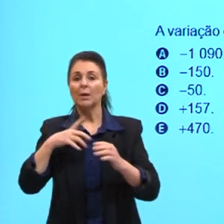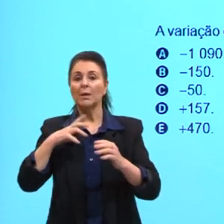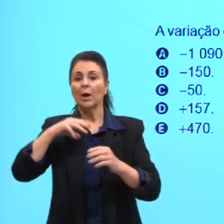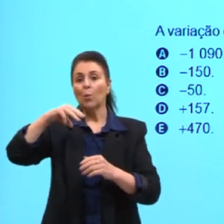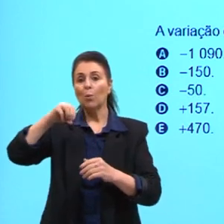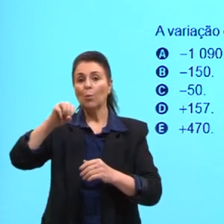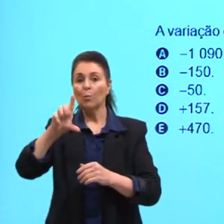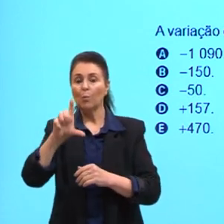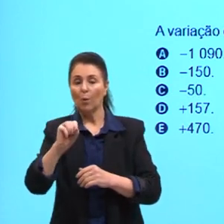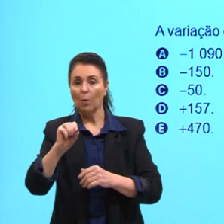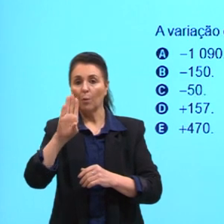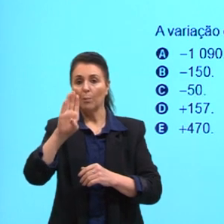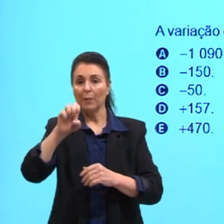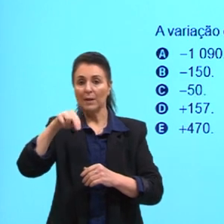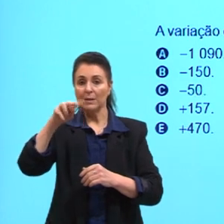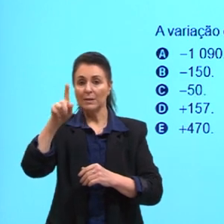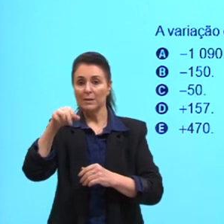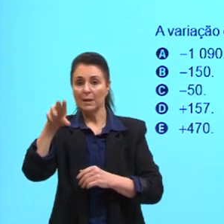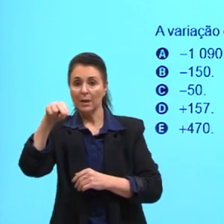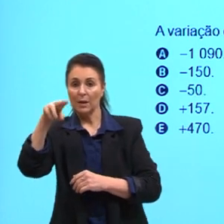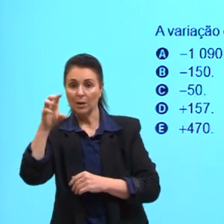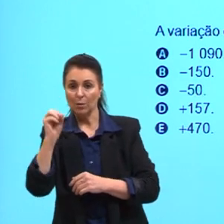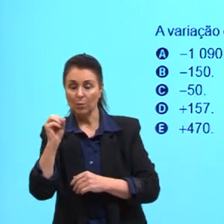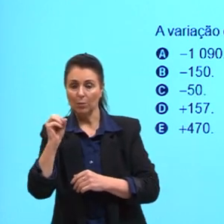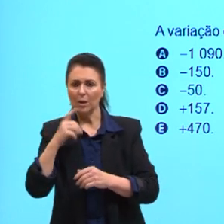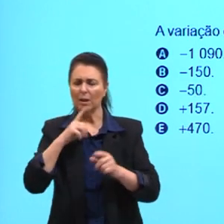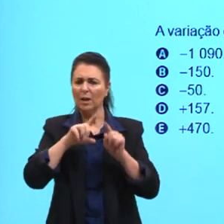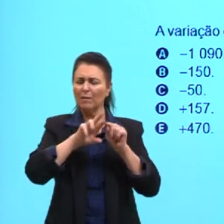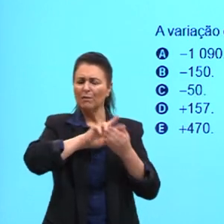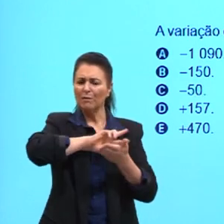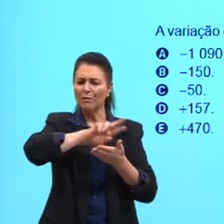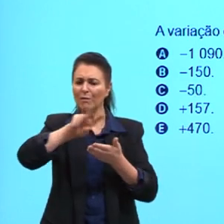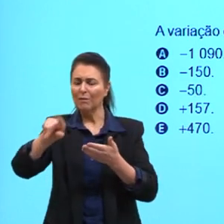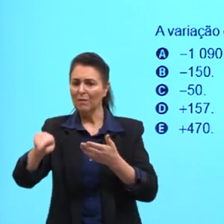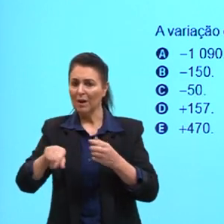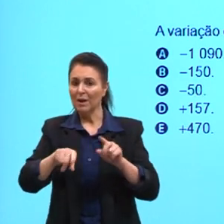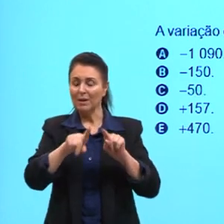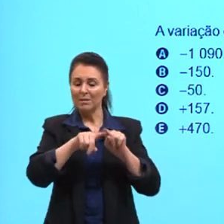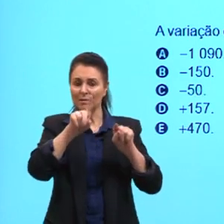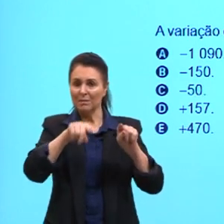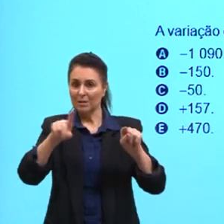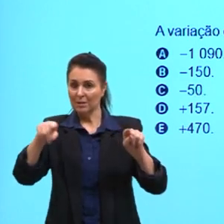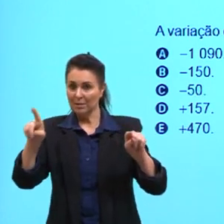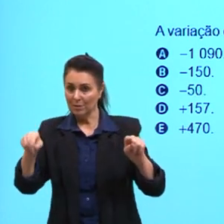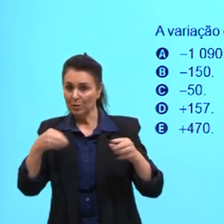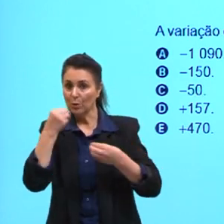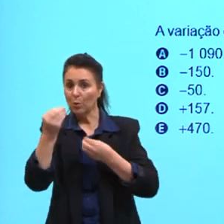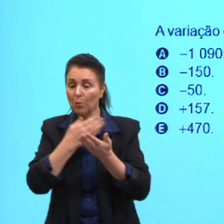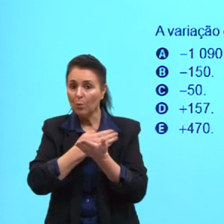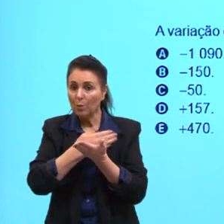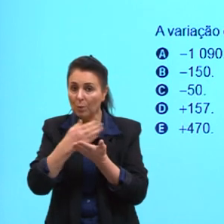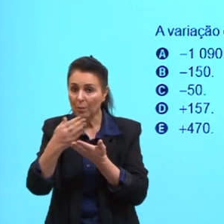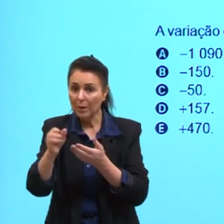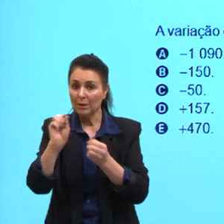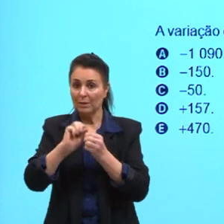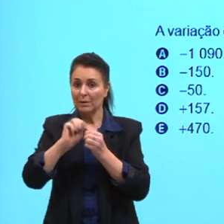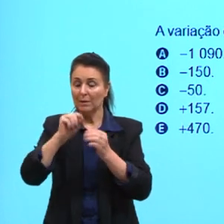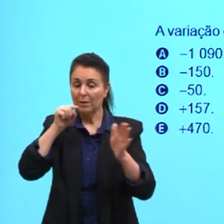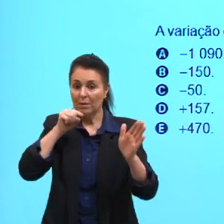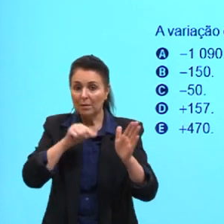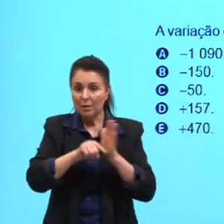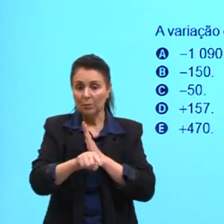de benzeno é mais próxima de e e traz várias variações tá como que a gente começa a resolver essa